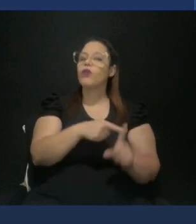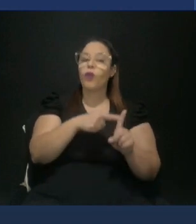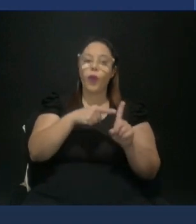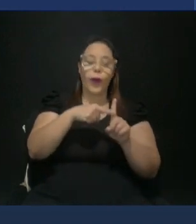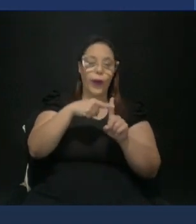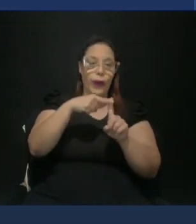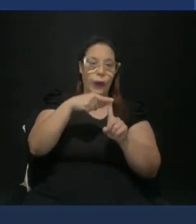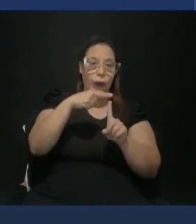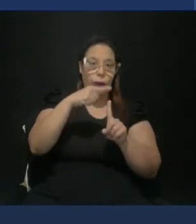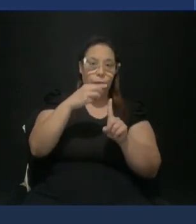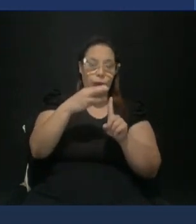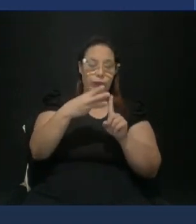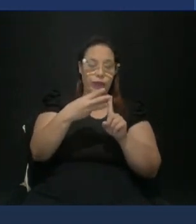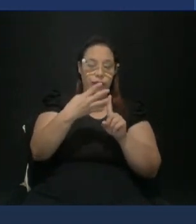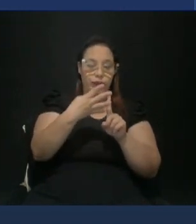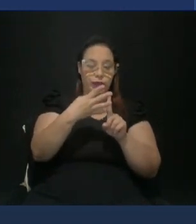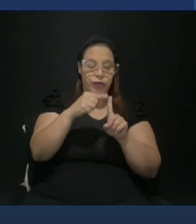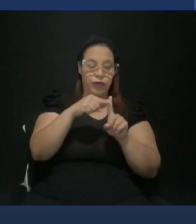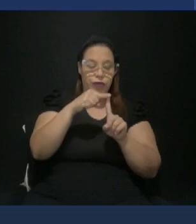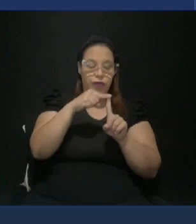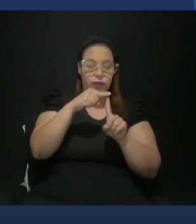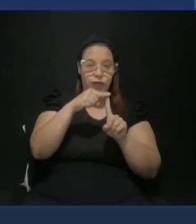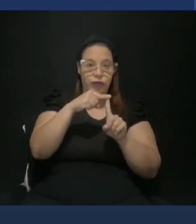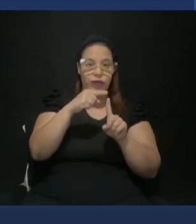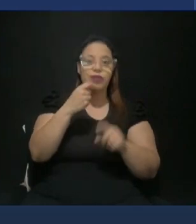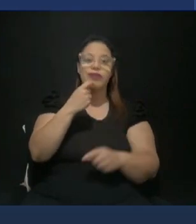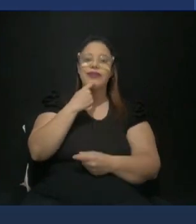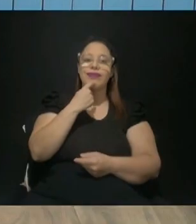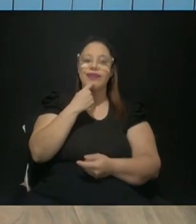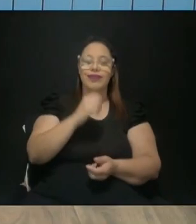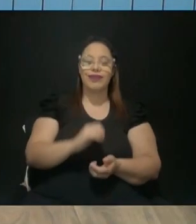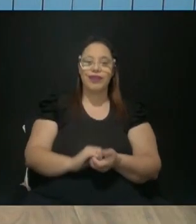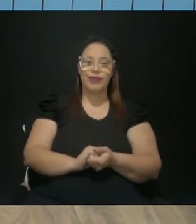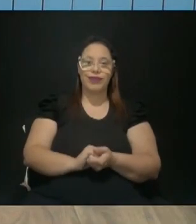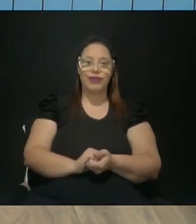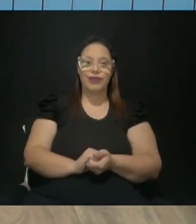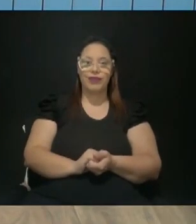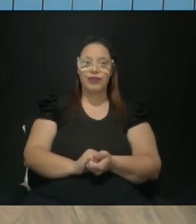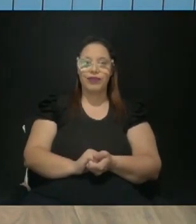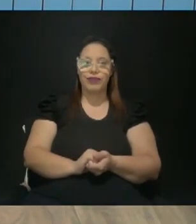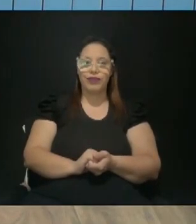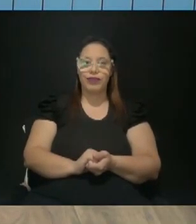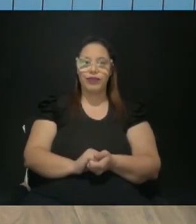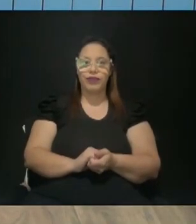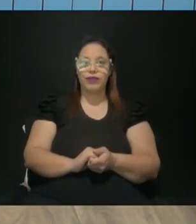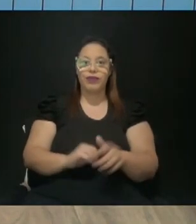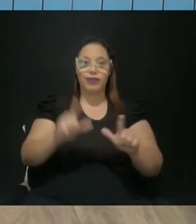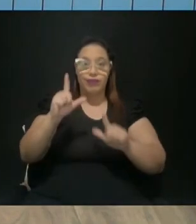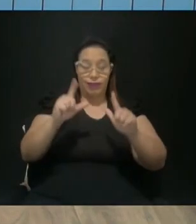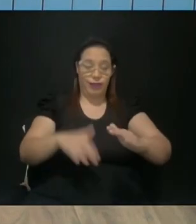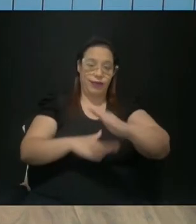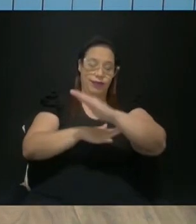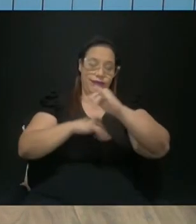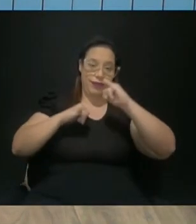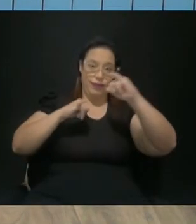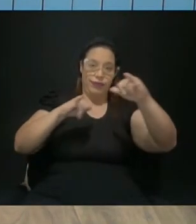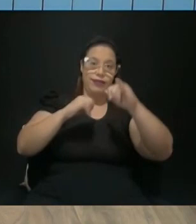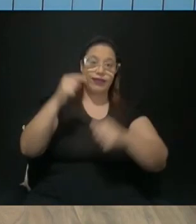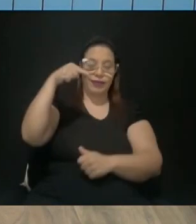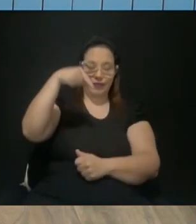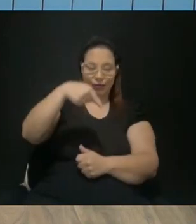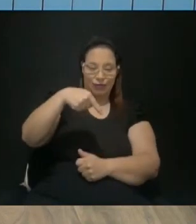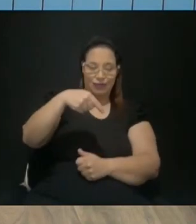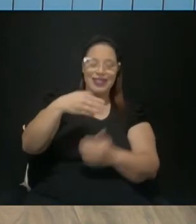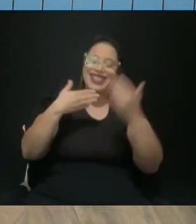aos 34 aqui na cidade de Campinas. O Jornal Câmara Notícia fica por aqui. Muito